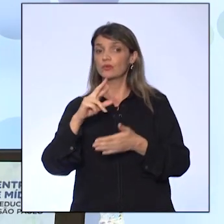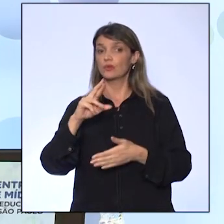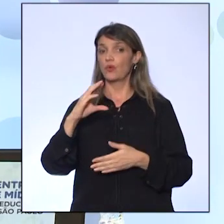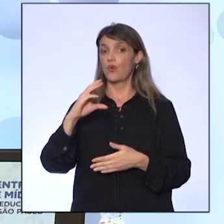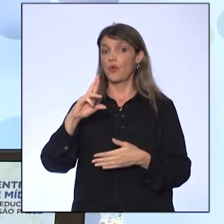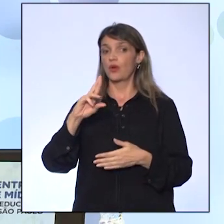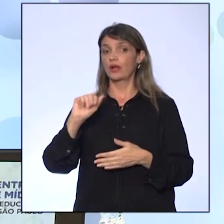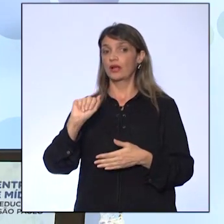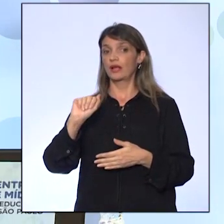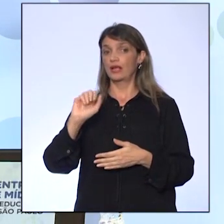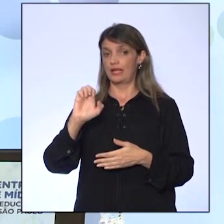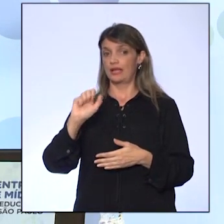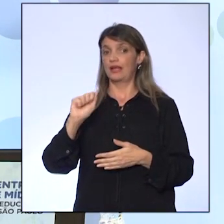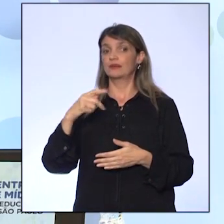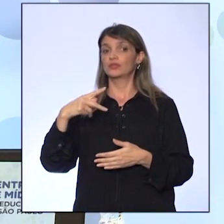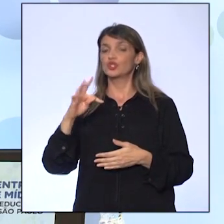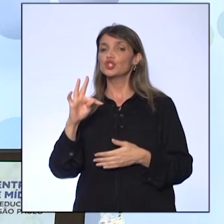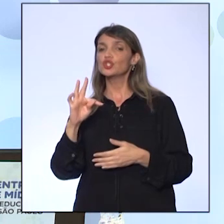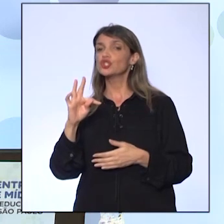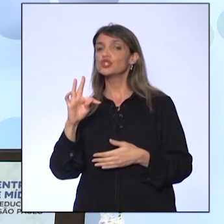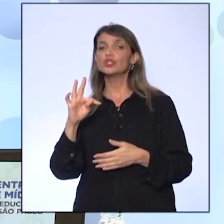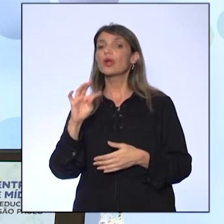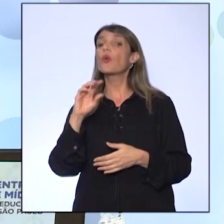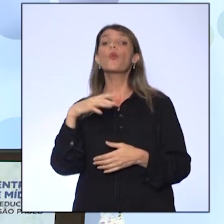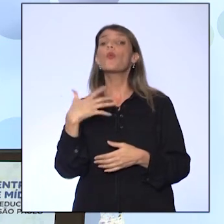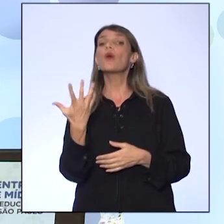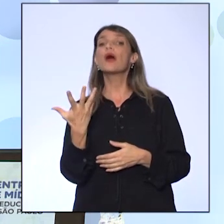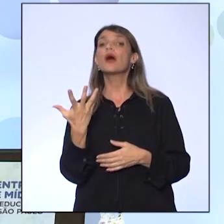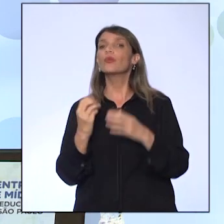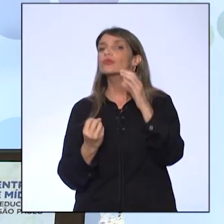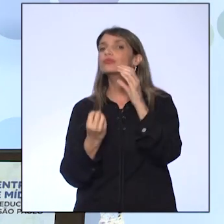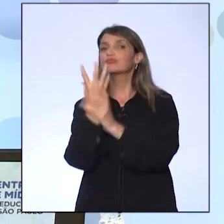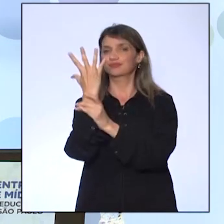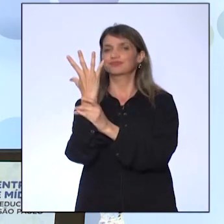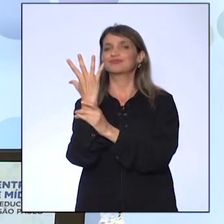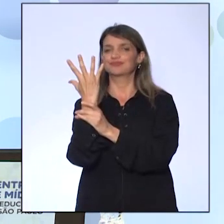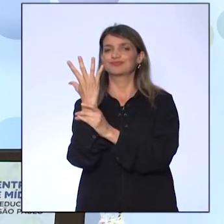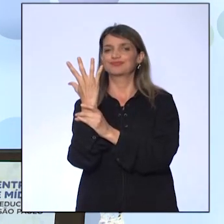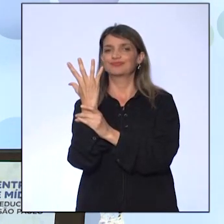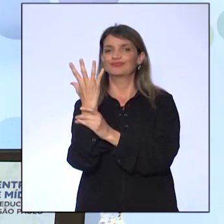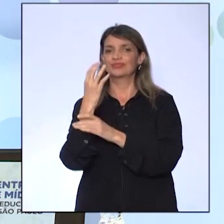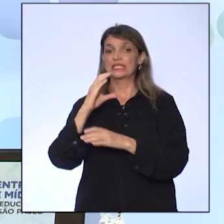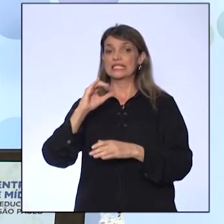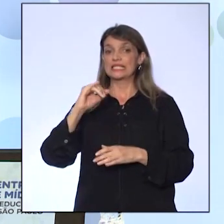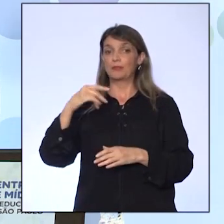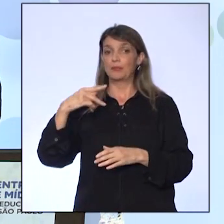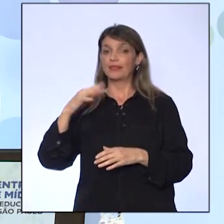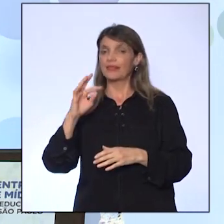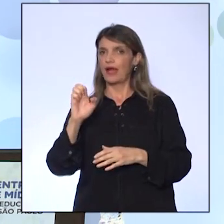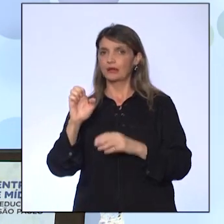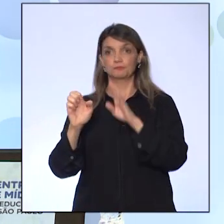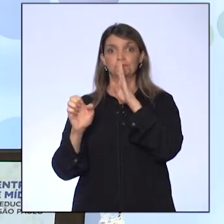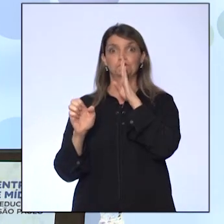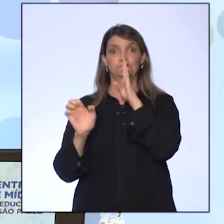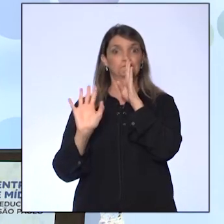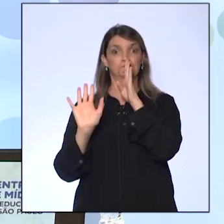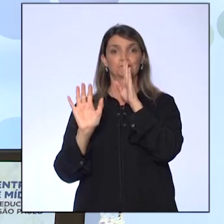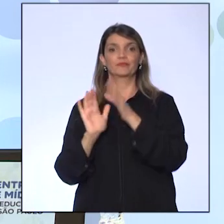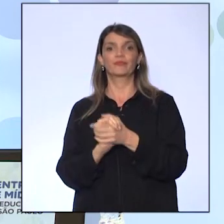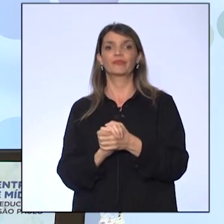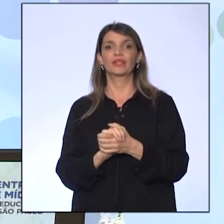ó, vem da palavra, a raiz da palavra, criação. Cipta, não vou falar, vou deixar para o